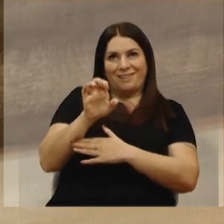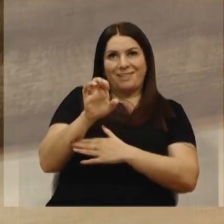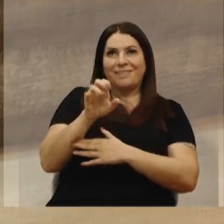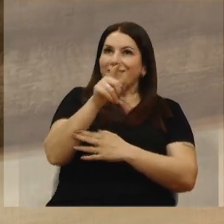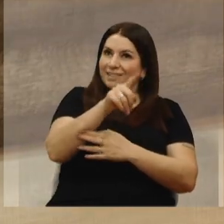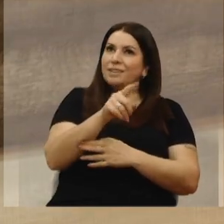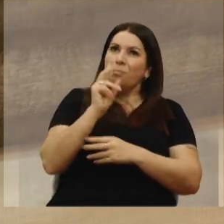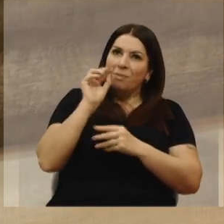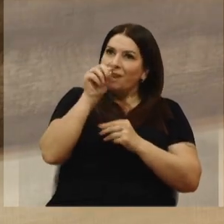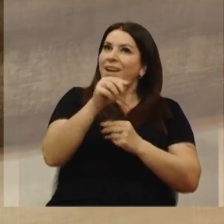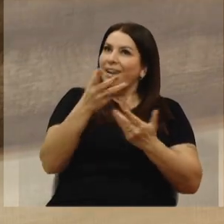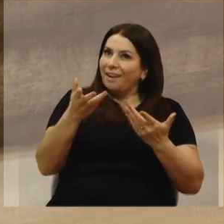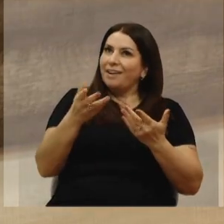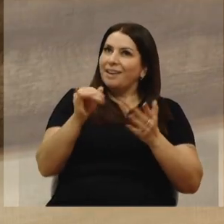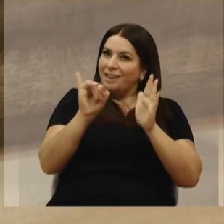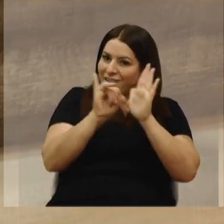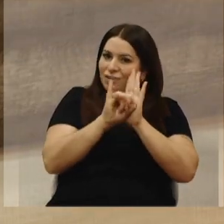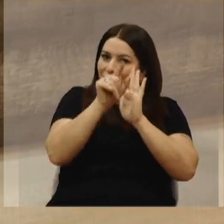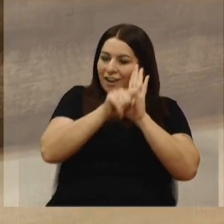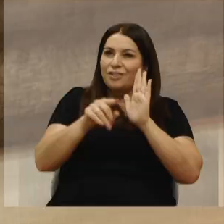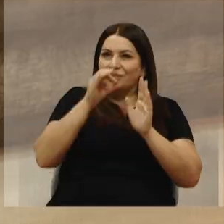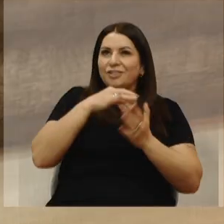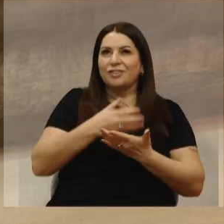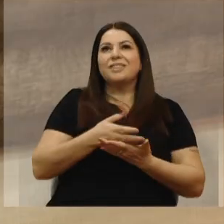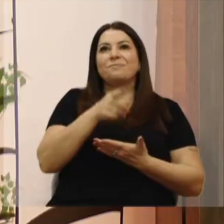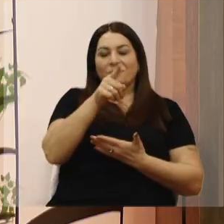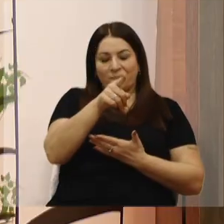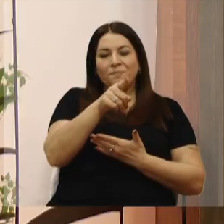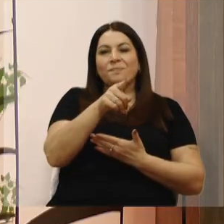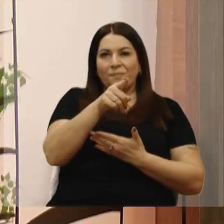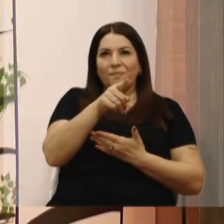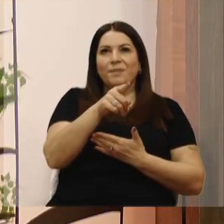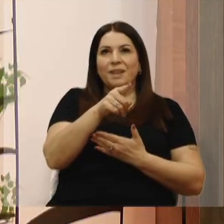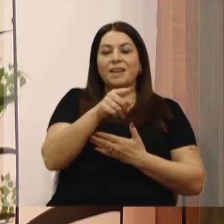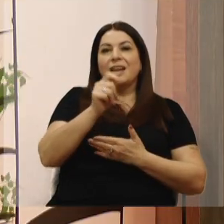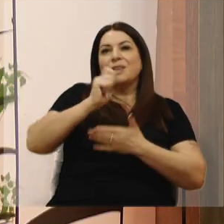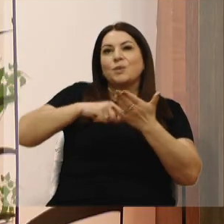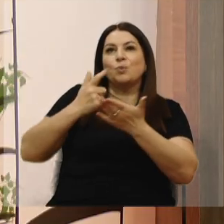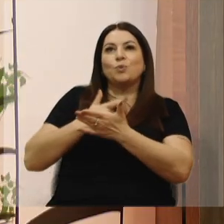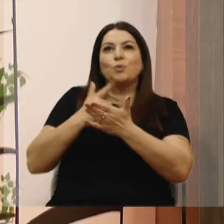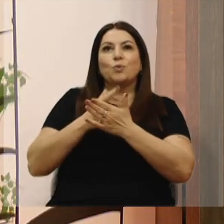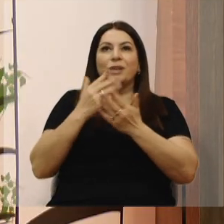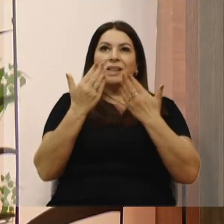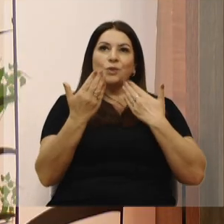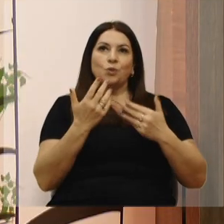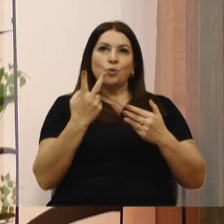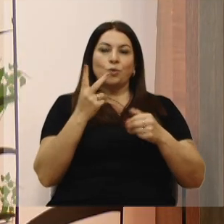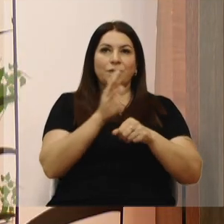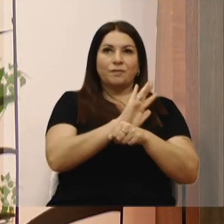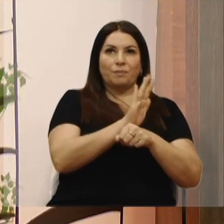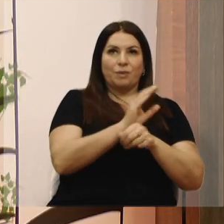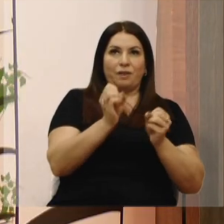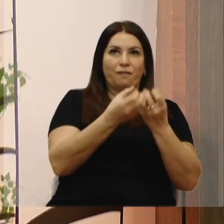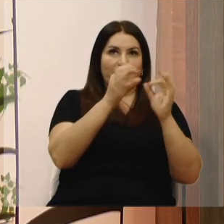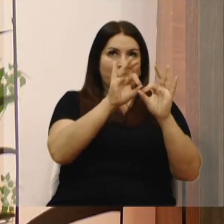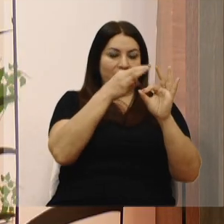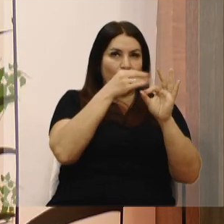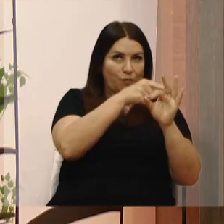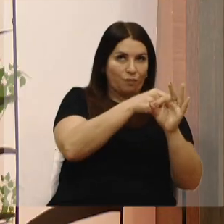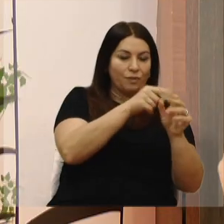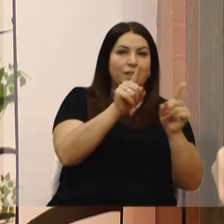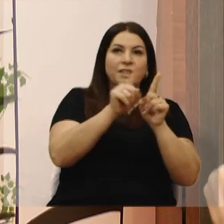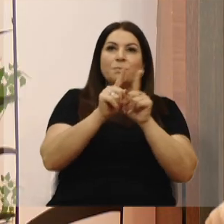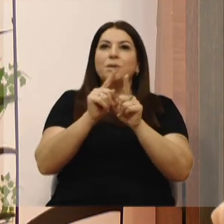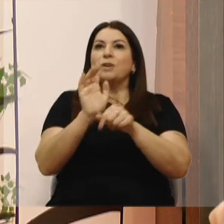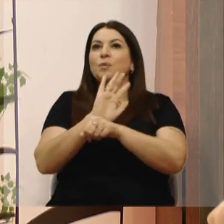aqui também, né? Porque pega exatamente a identidade de Caxias do Sul. Aí essa autora, ela analisou 2 filmes, que é o filme da Festa da